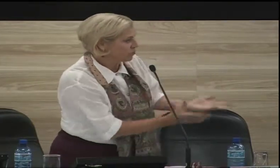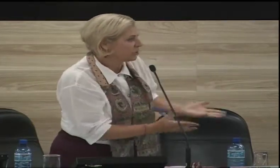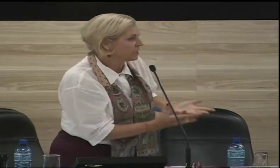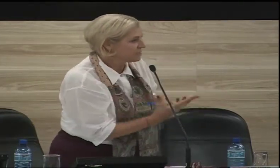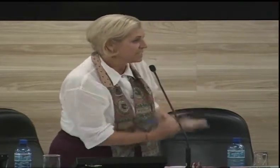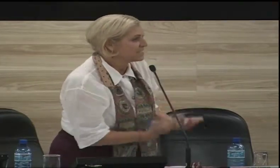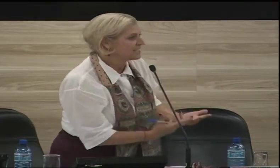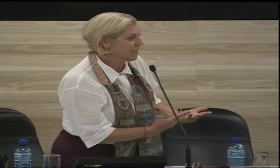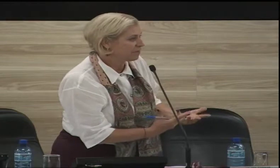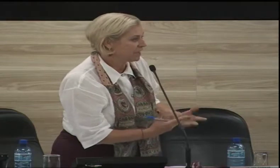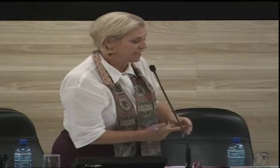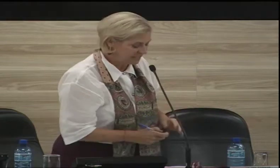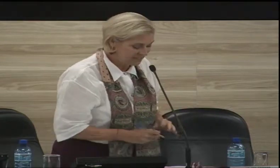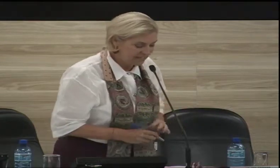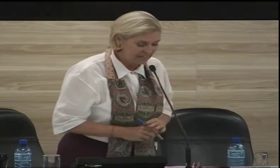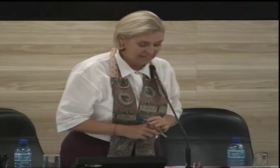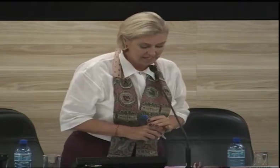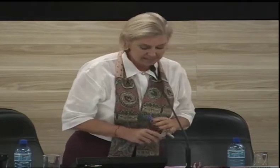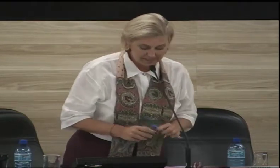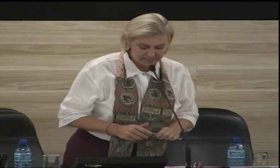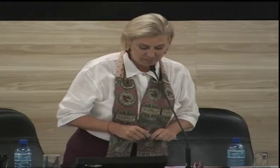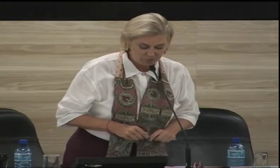concordo com o senhor que precisa haver